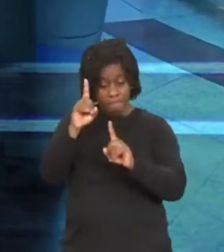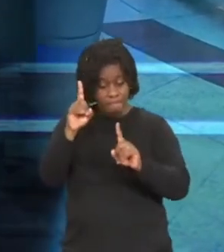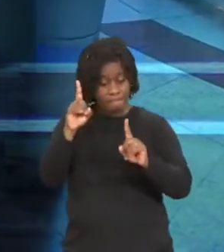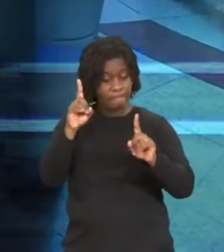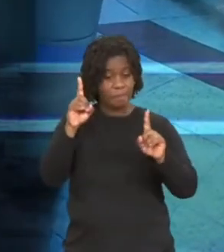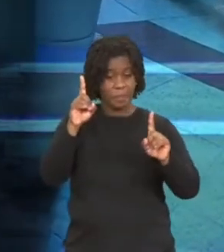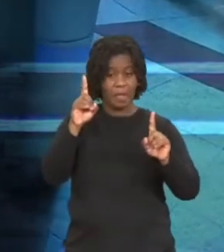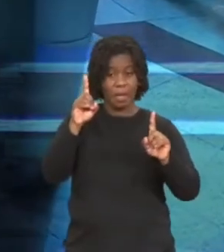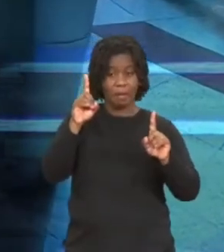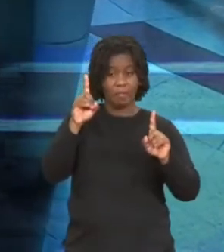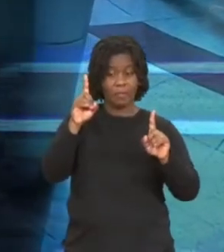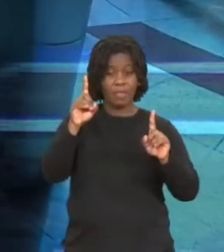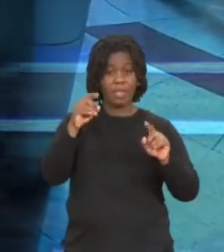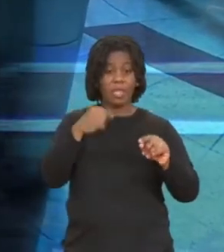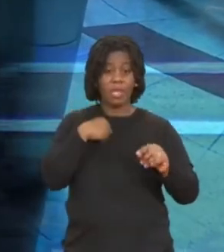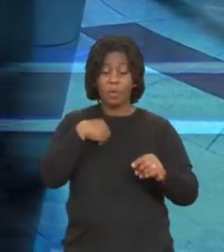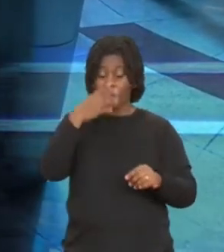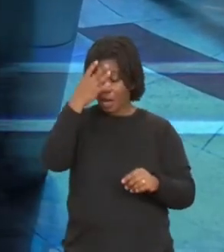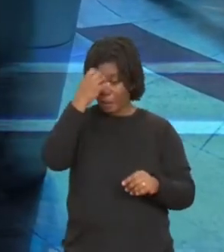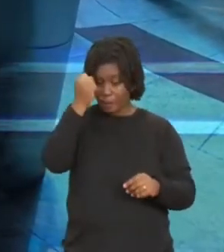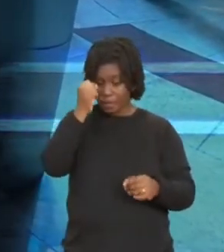Eu aprendi a andar caindo,